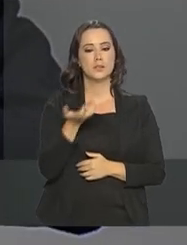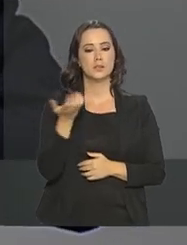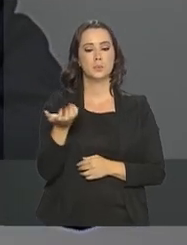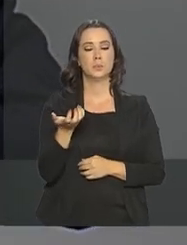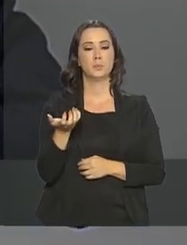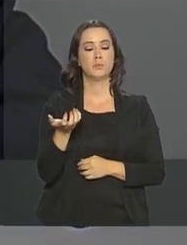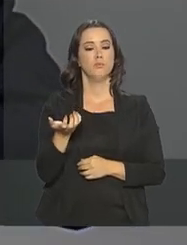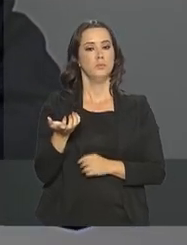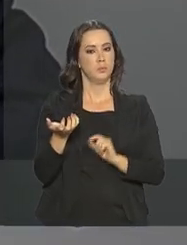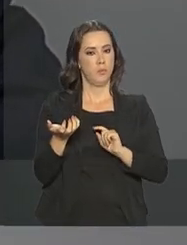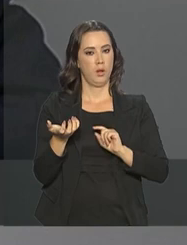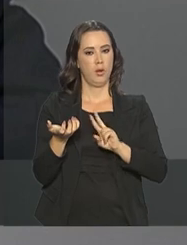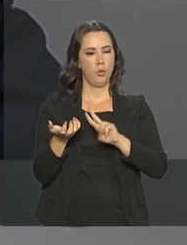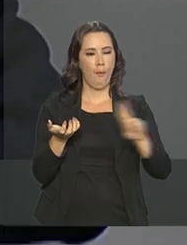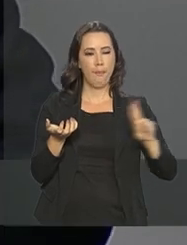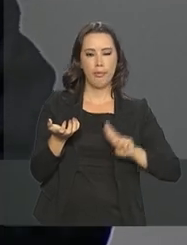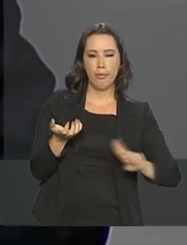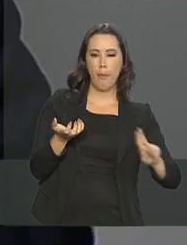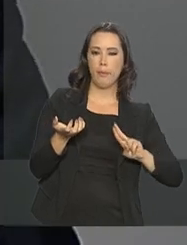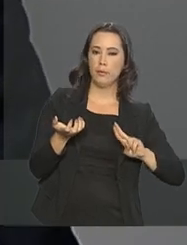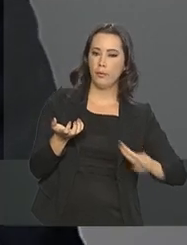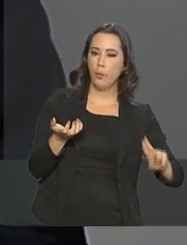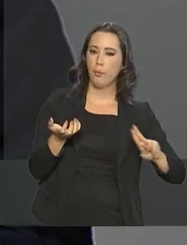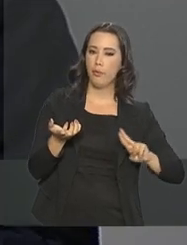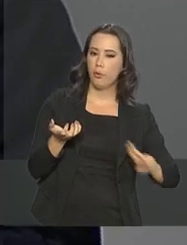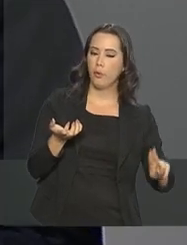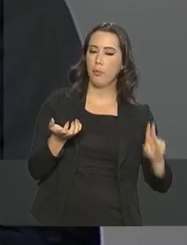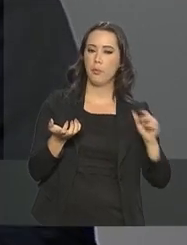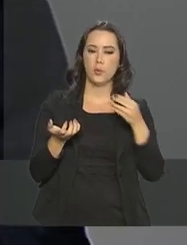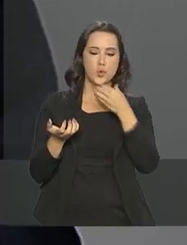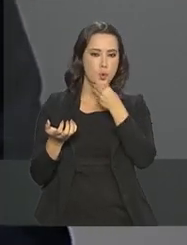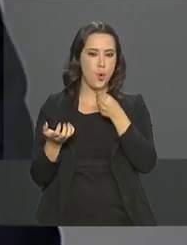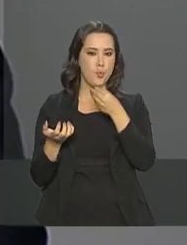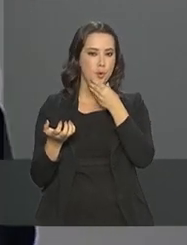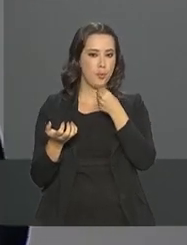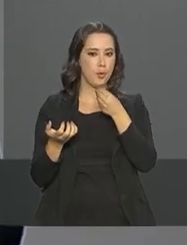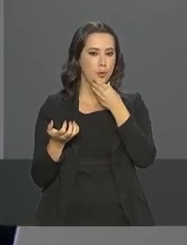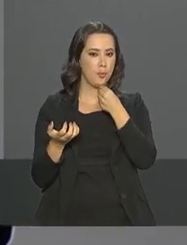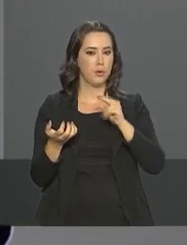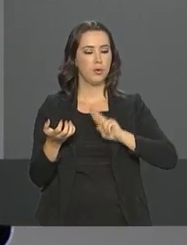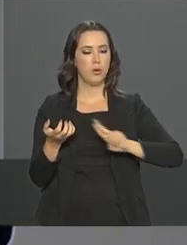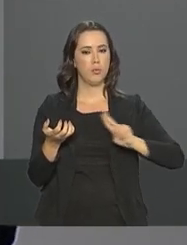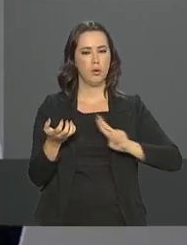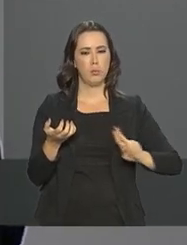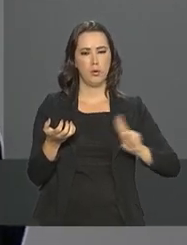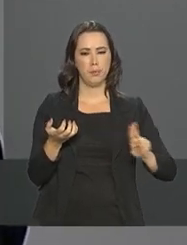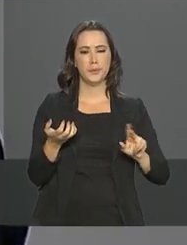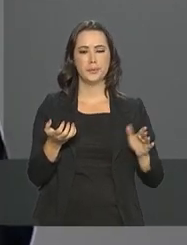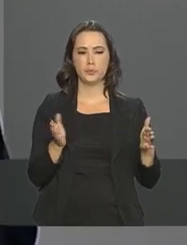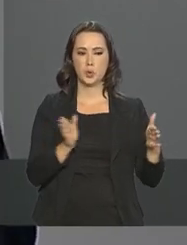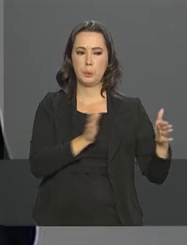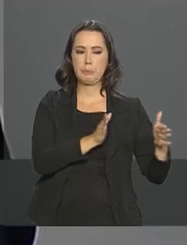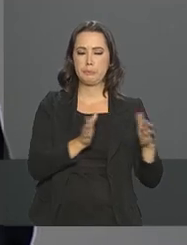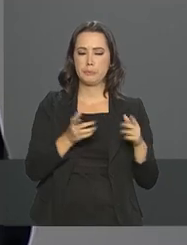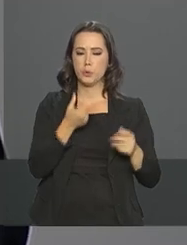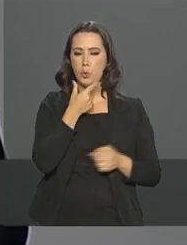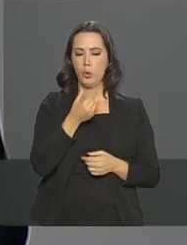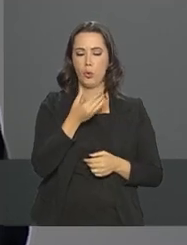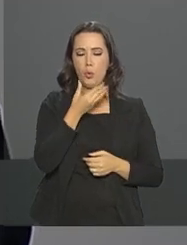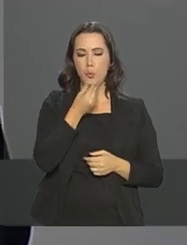cl caio marcos jorge moreira franco não seca carlos marun eu quero joão martins